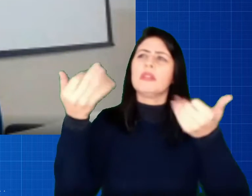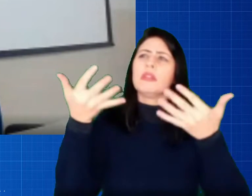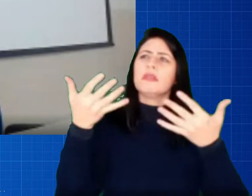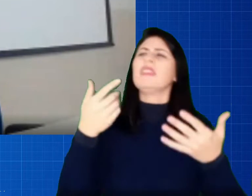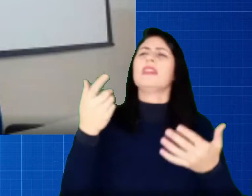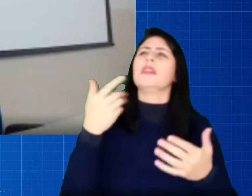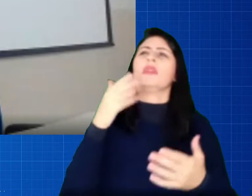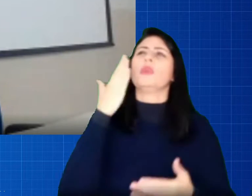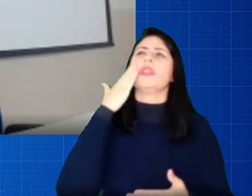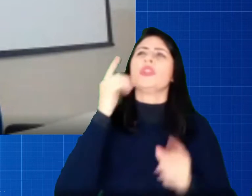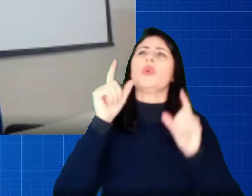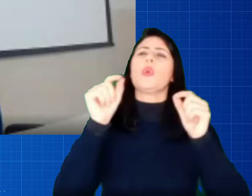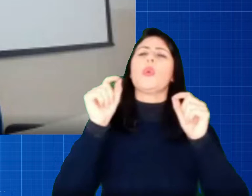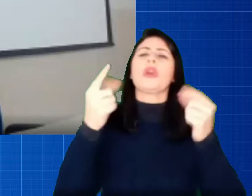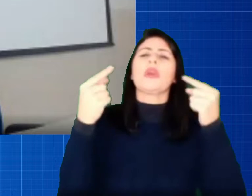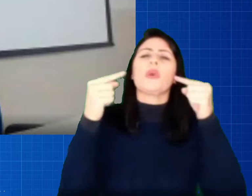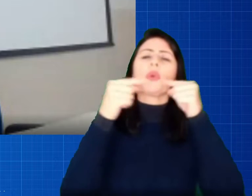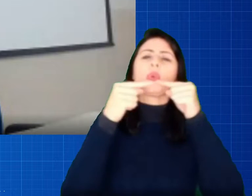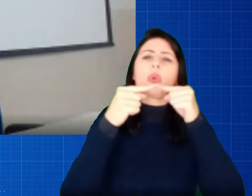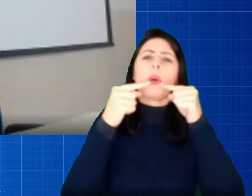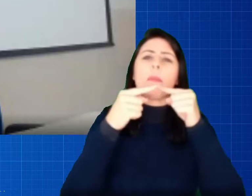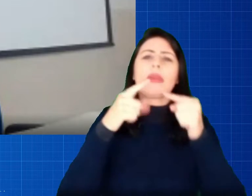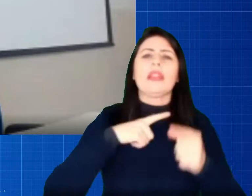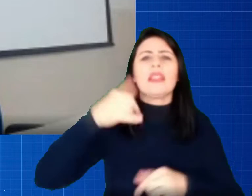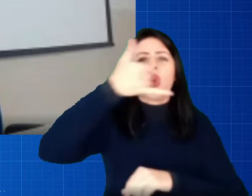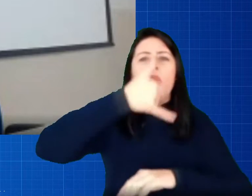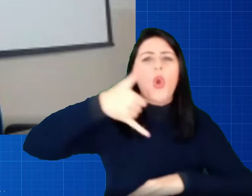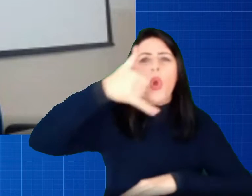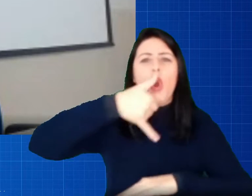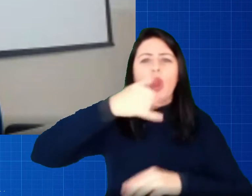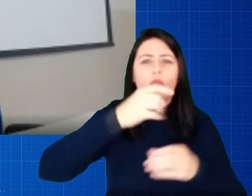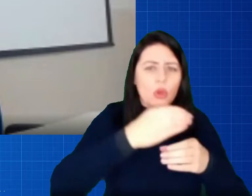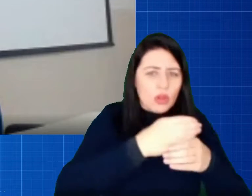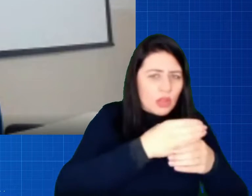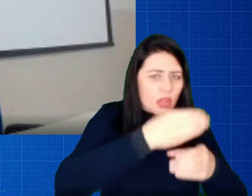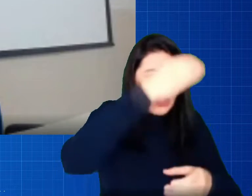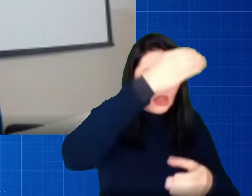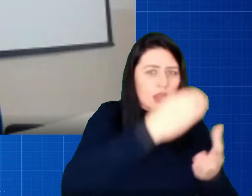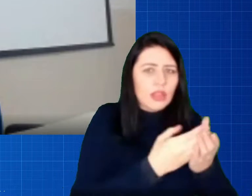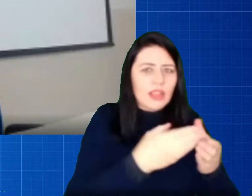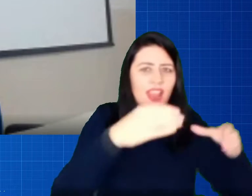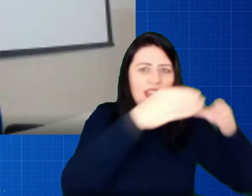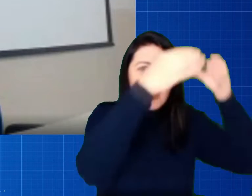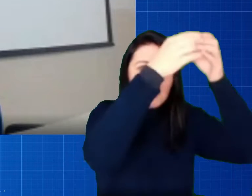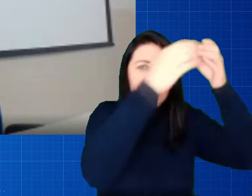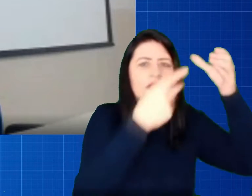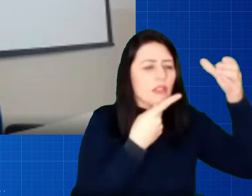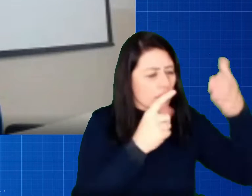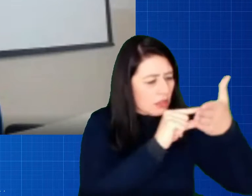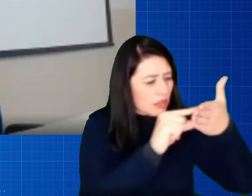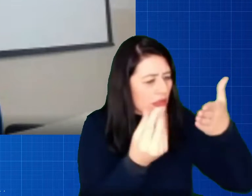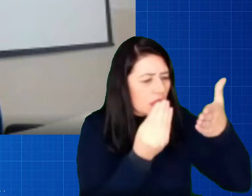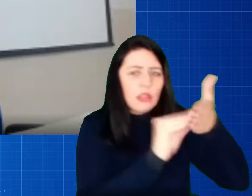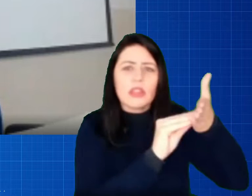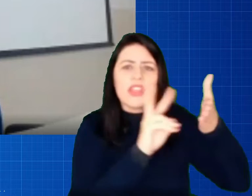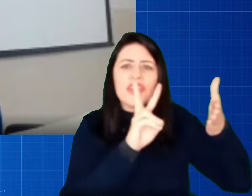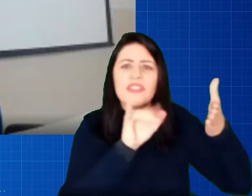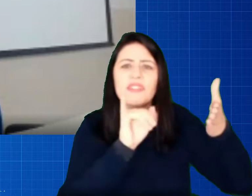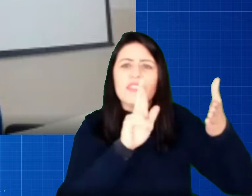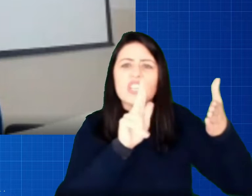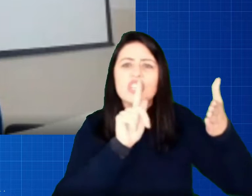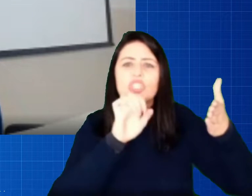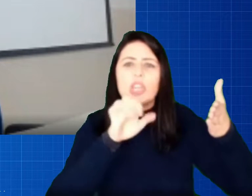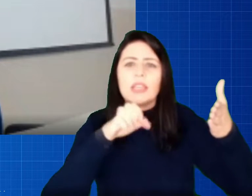Né? Ele só queria saber o que era o virgem que estava escrito no óleo de oliva. Ele não queria saber da virgindade. Então você tem que sempre